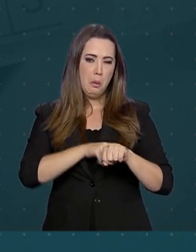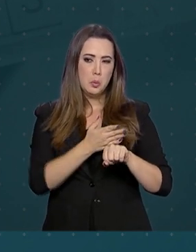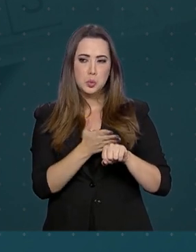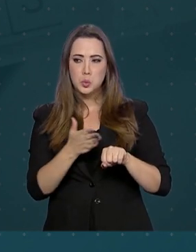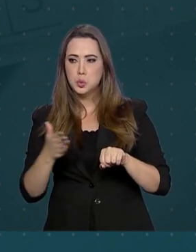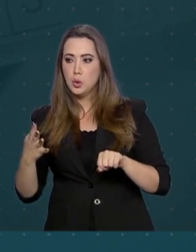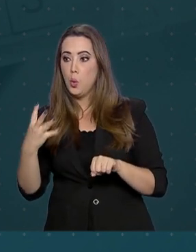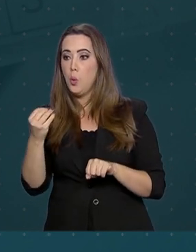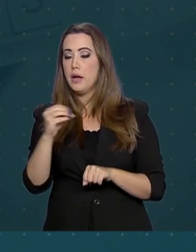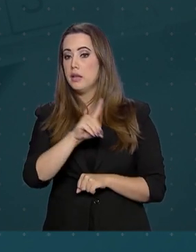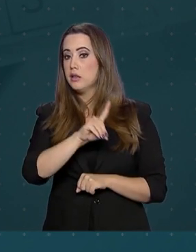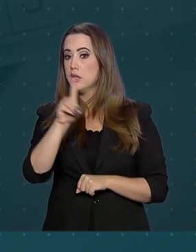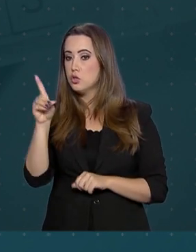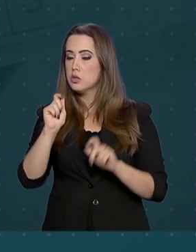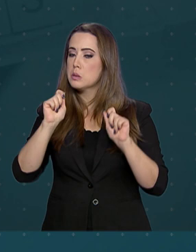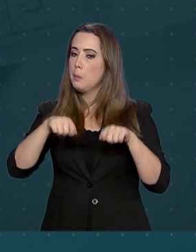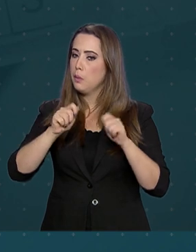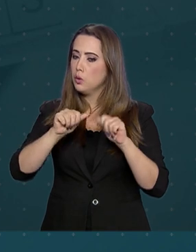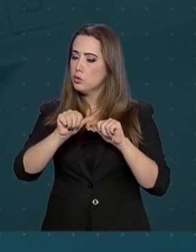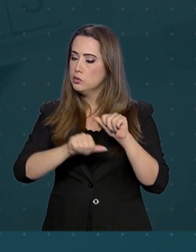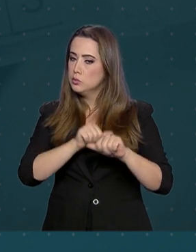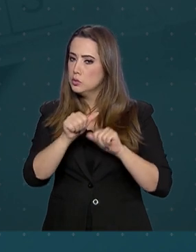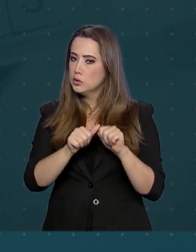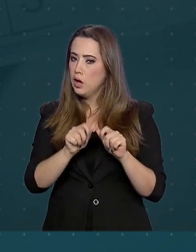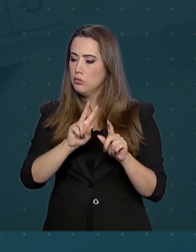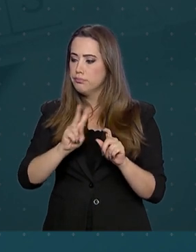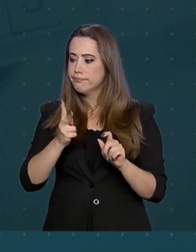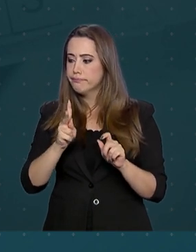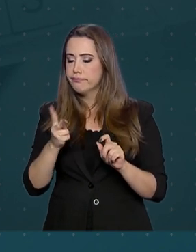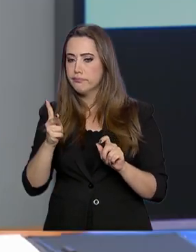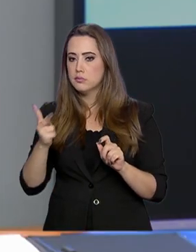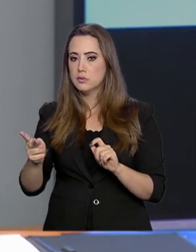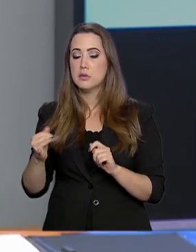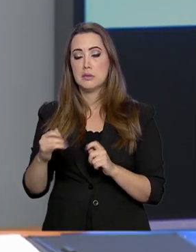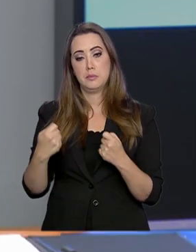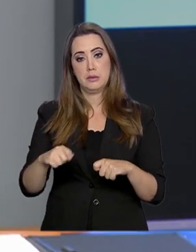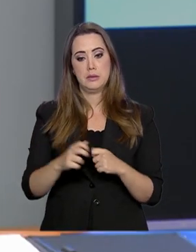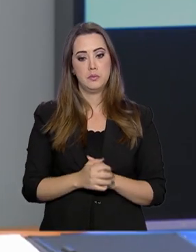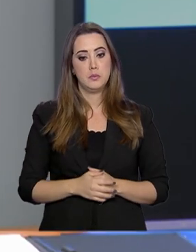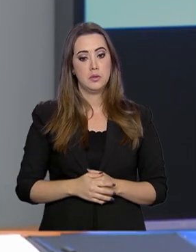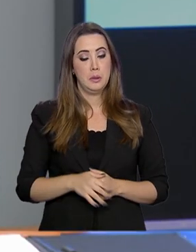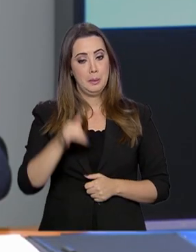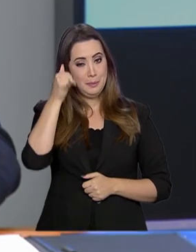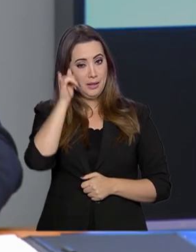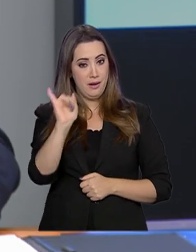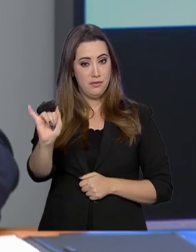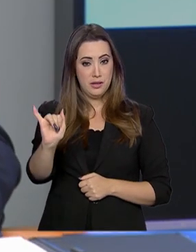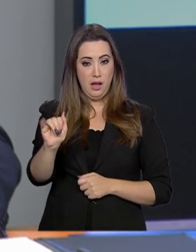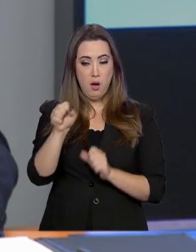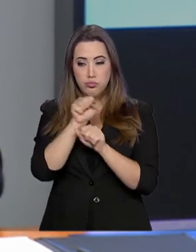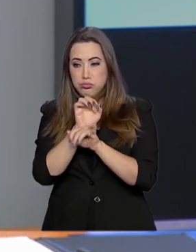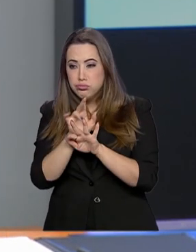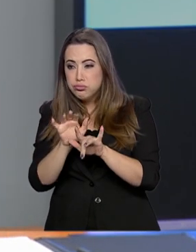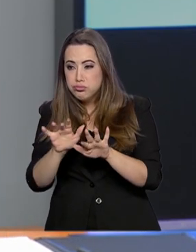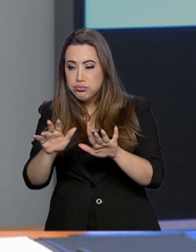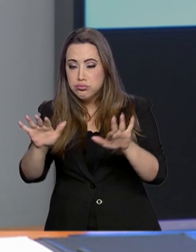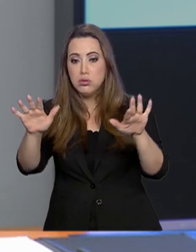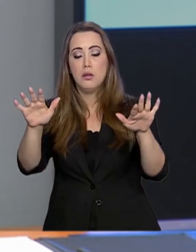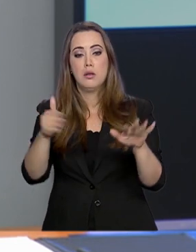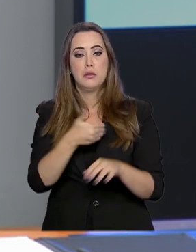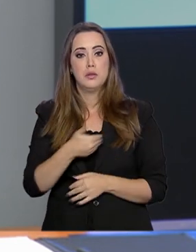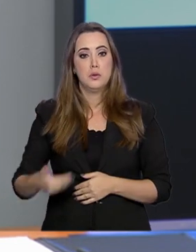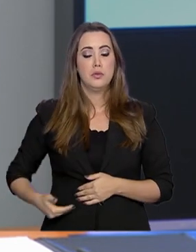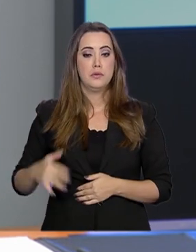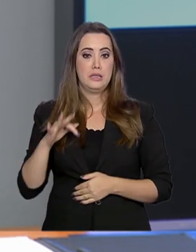40 dias e pode ser prorrogada pelo tempo necessário. Para combater o avanço do coronavírus, o governo